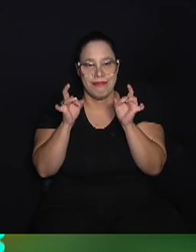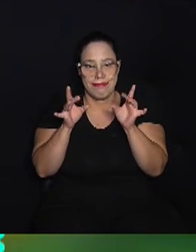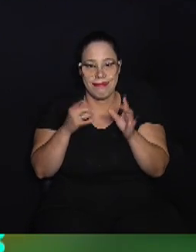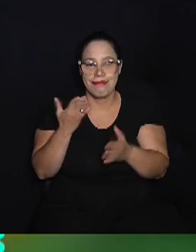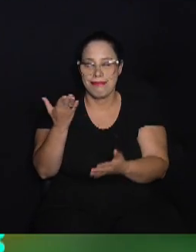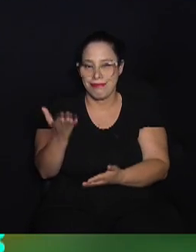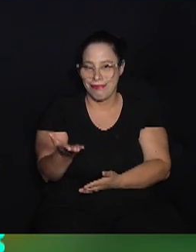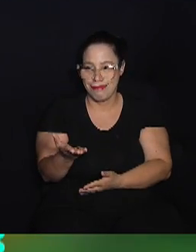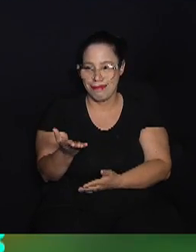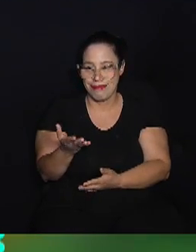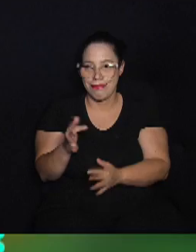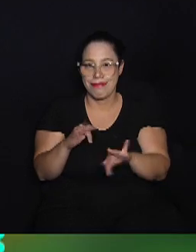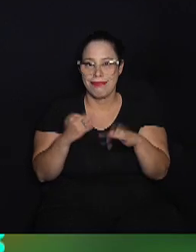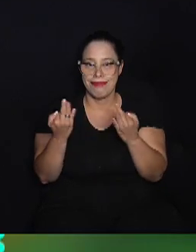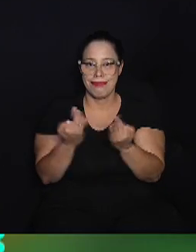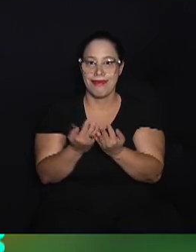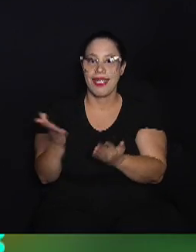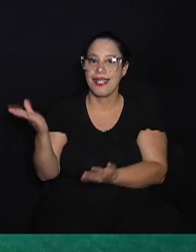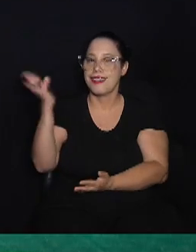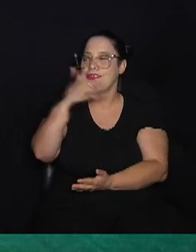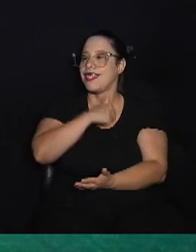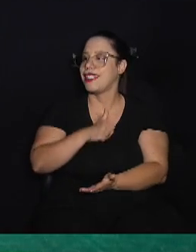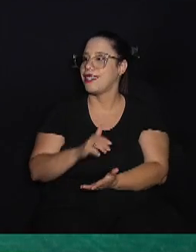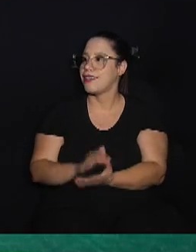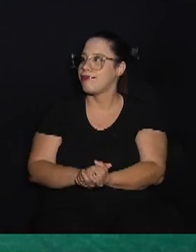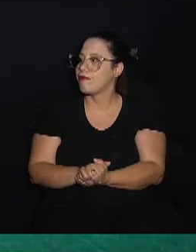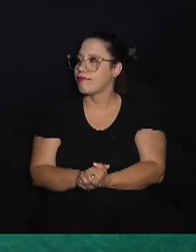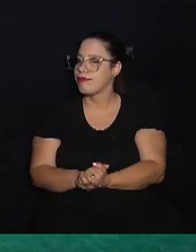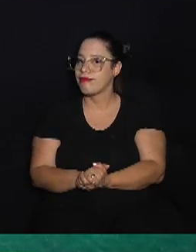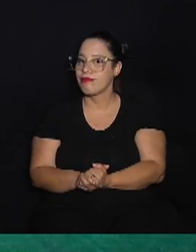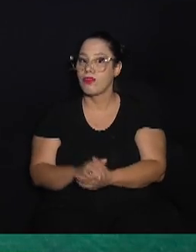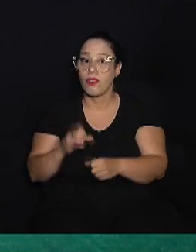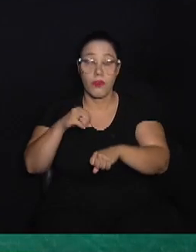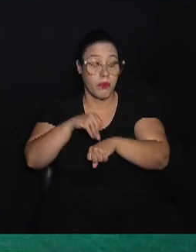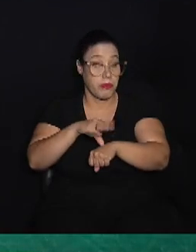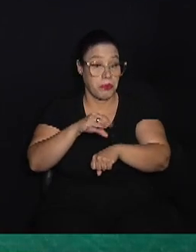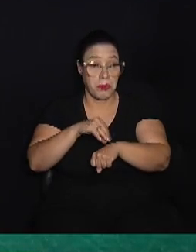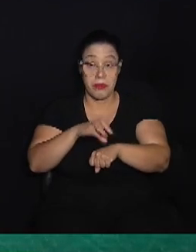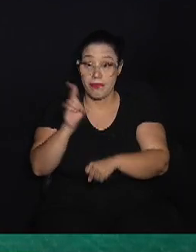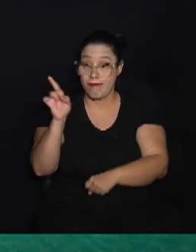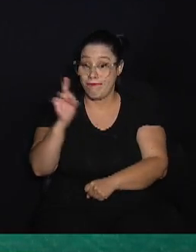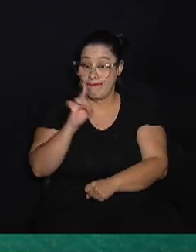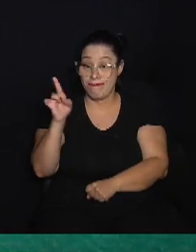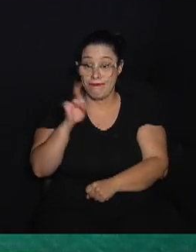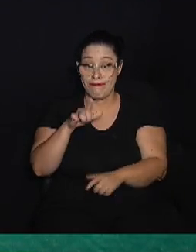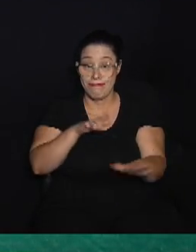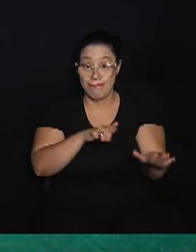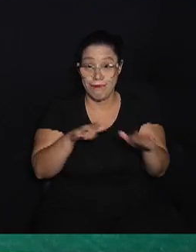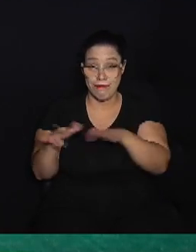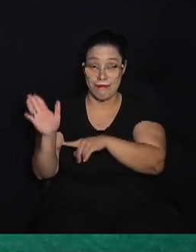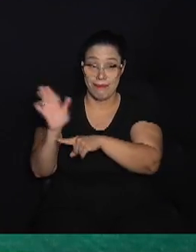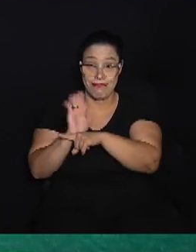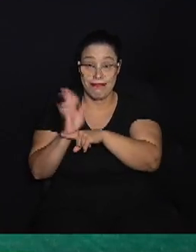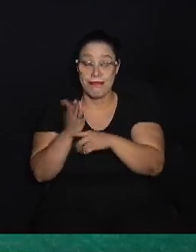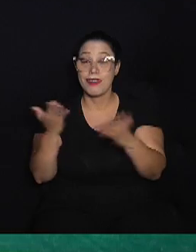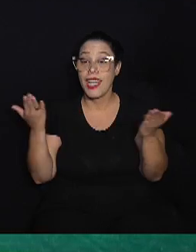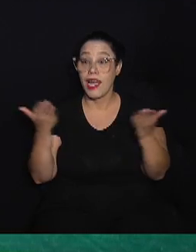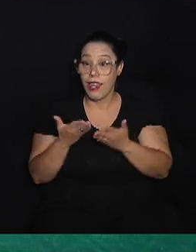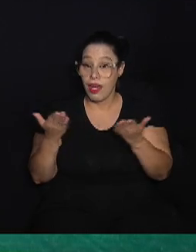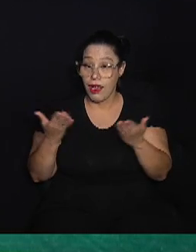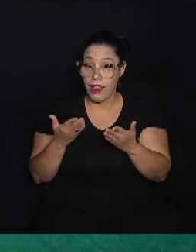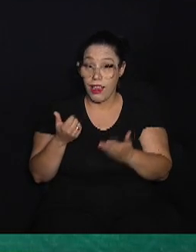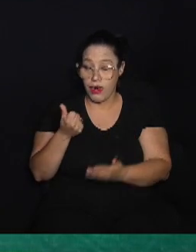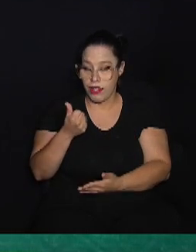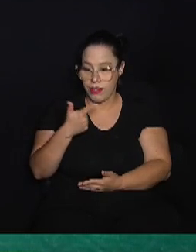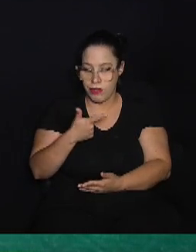você e para sua família. Vem para cá! E as dicas não param por aí, a Semana do Cinema já começou. De